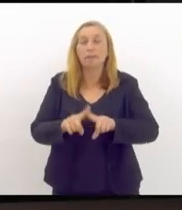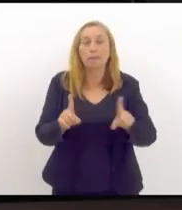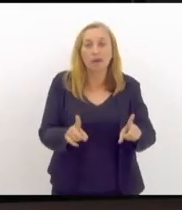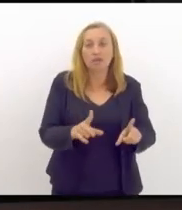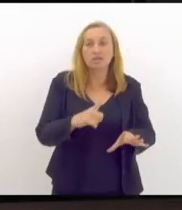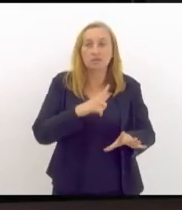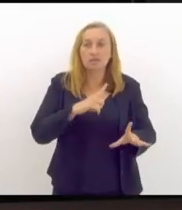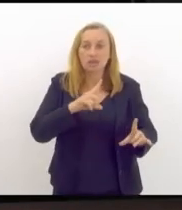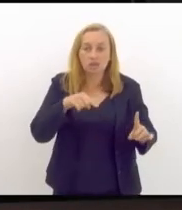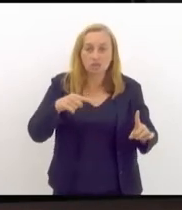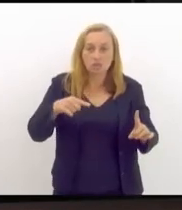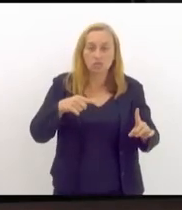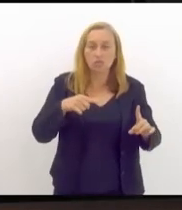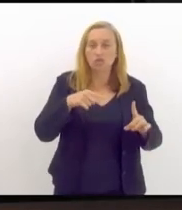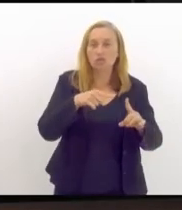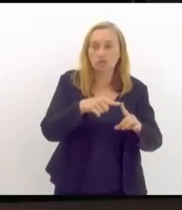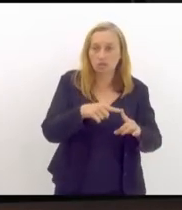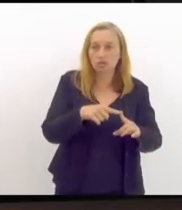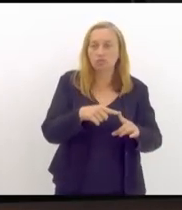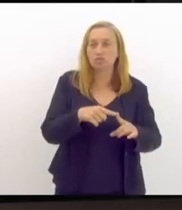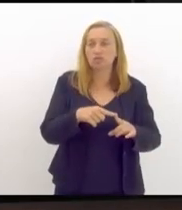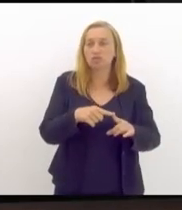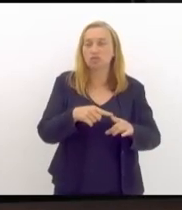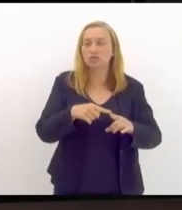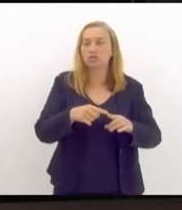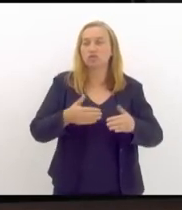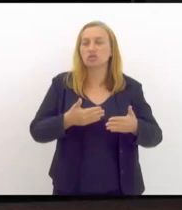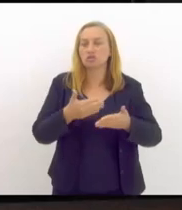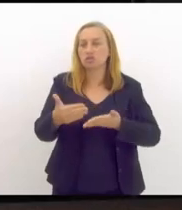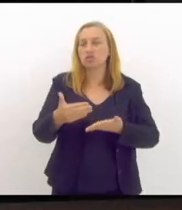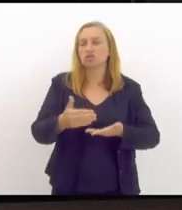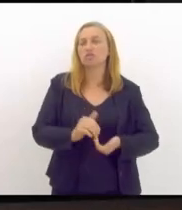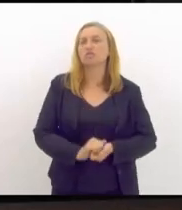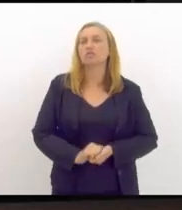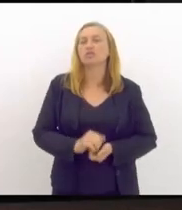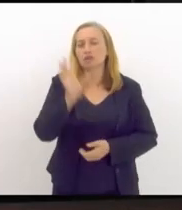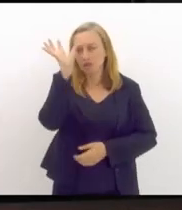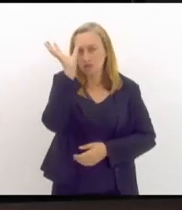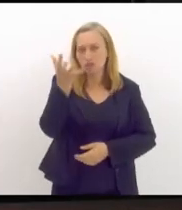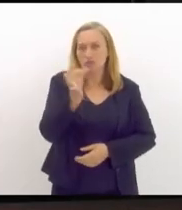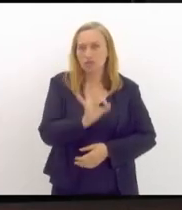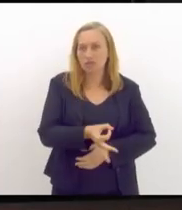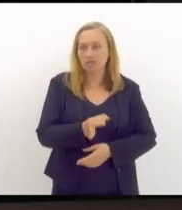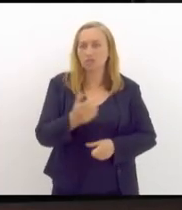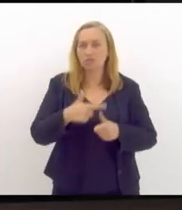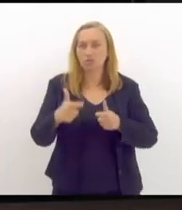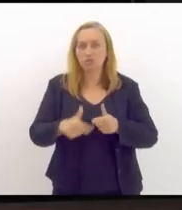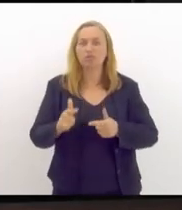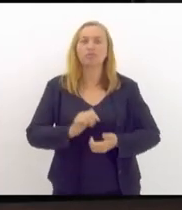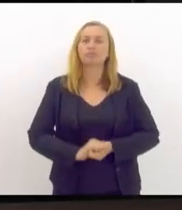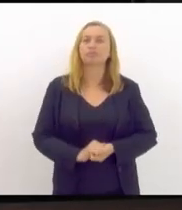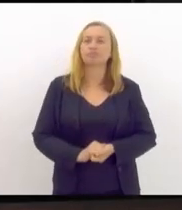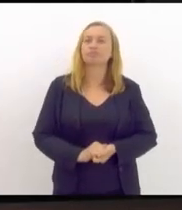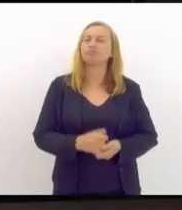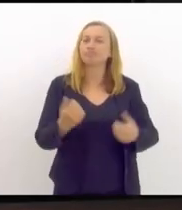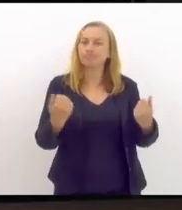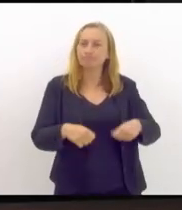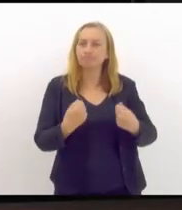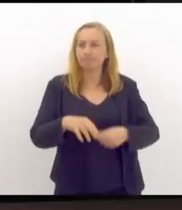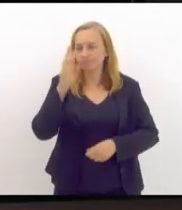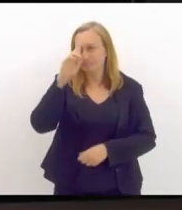esse ponto de partida para que nós venhamos a resolver efetivamente o problema é necessário